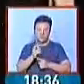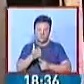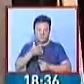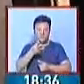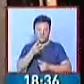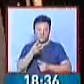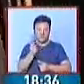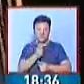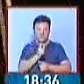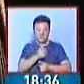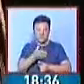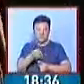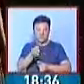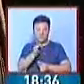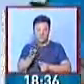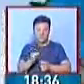19%.